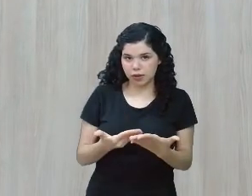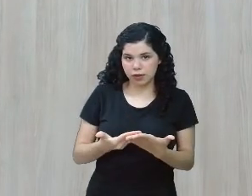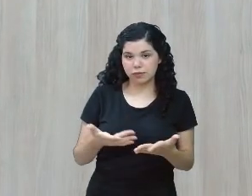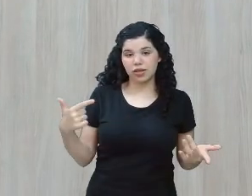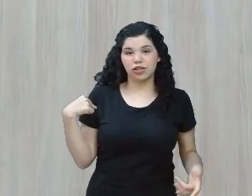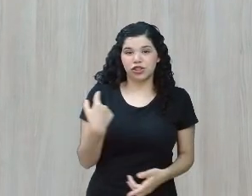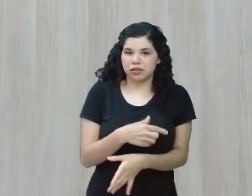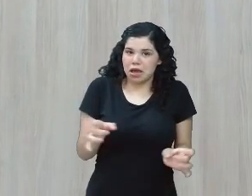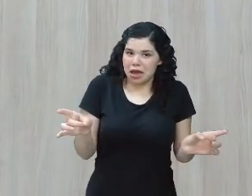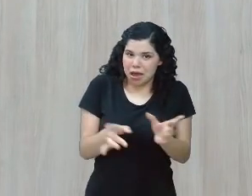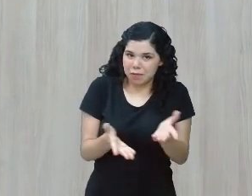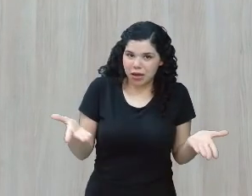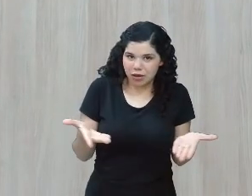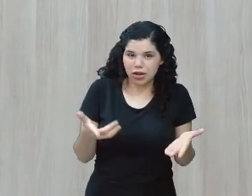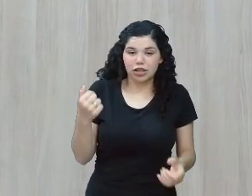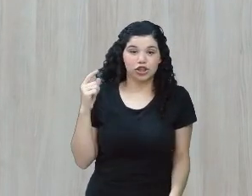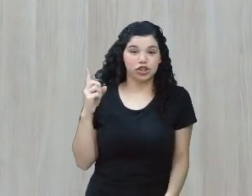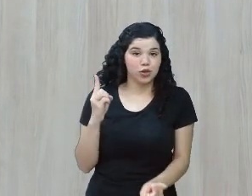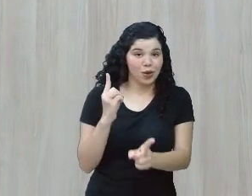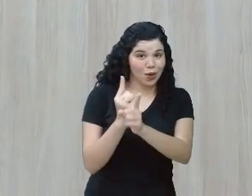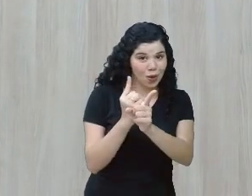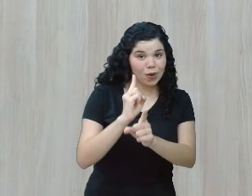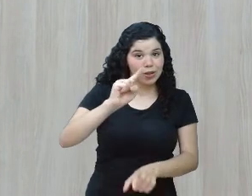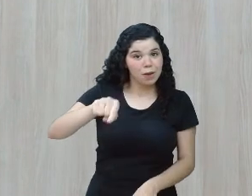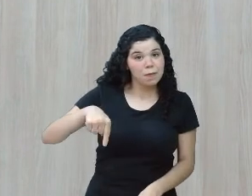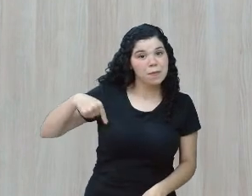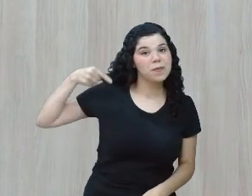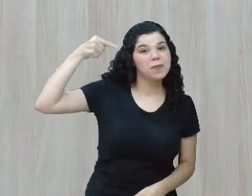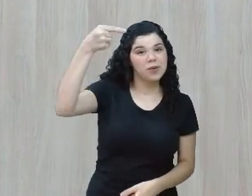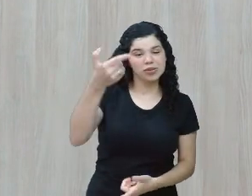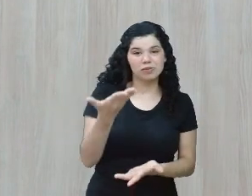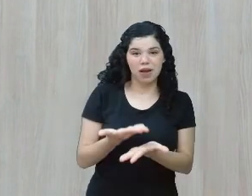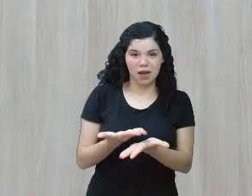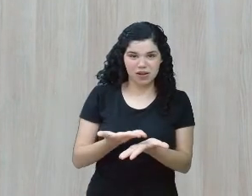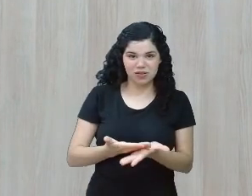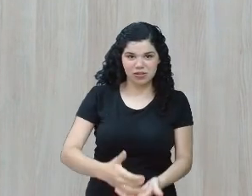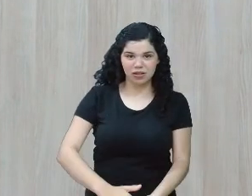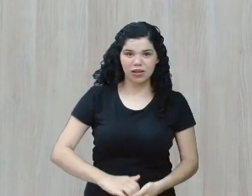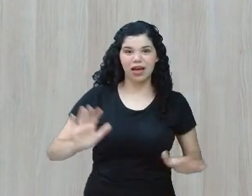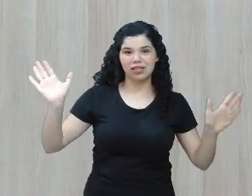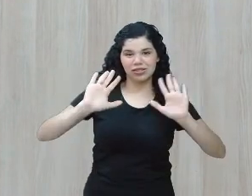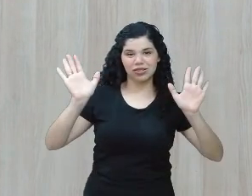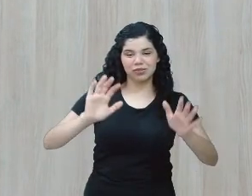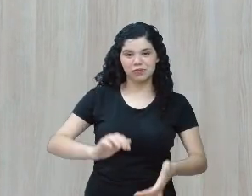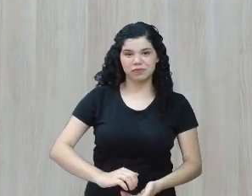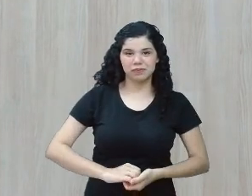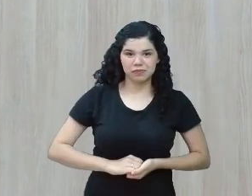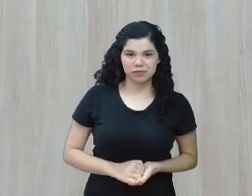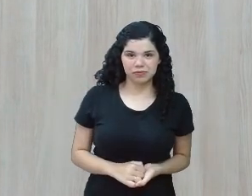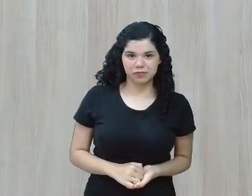Ficamos por aqui e te encontro no nosso próximo momento. Até lá!